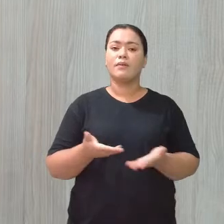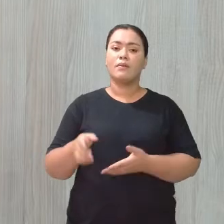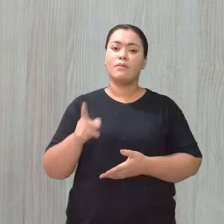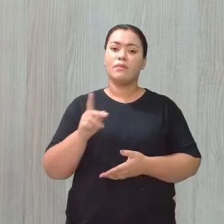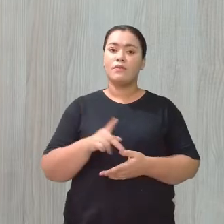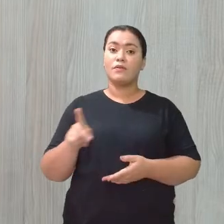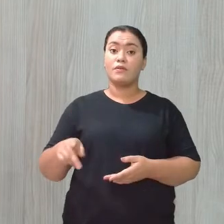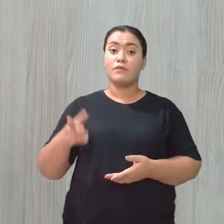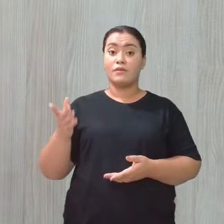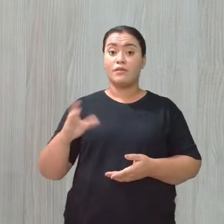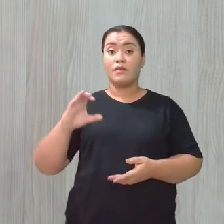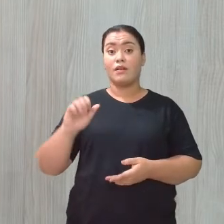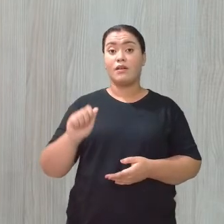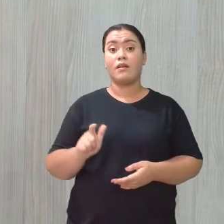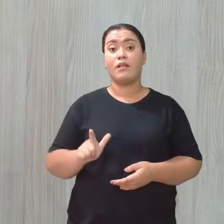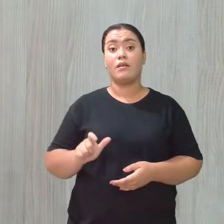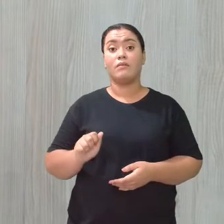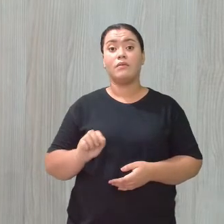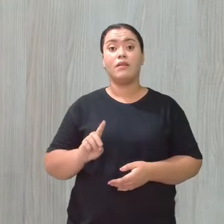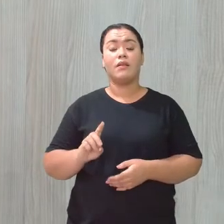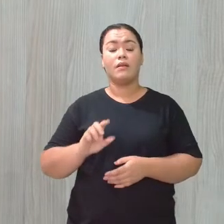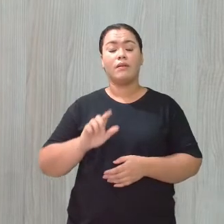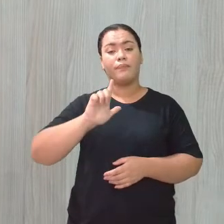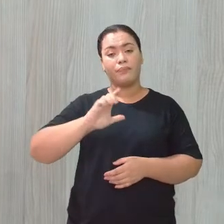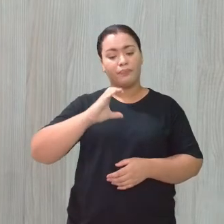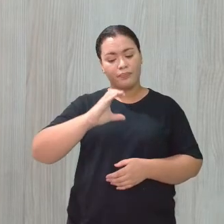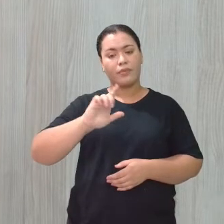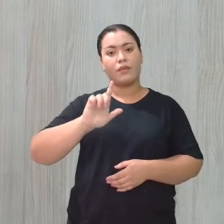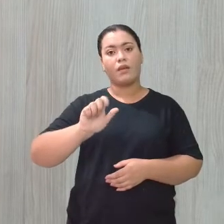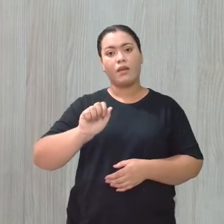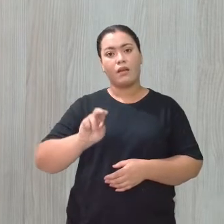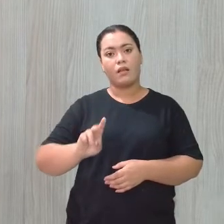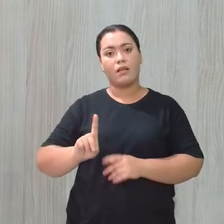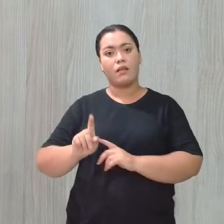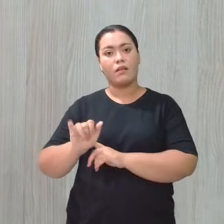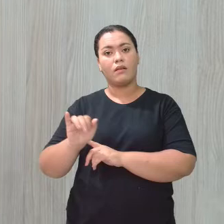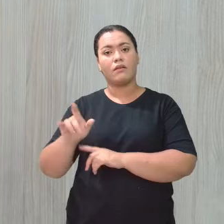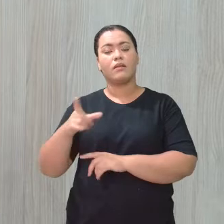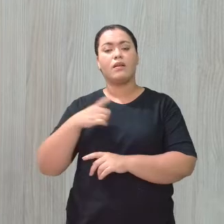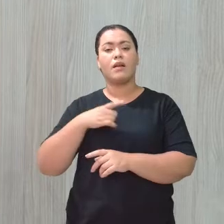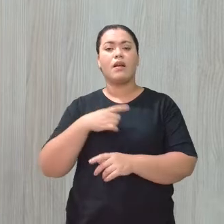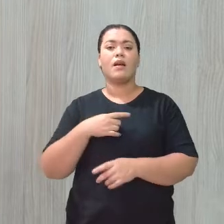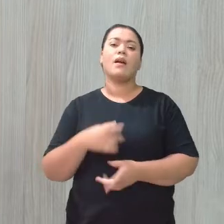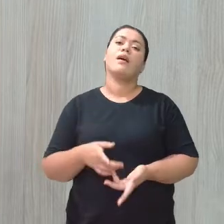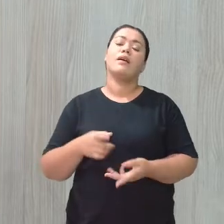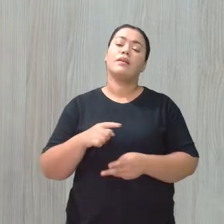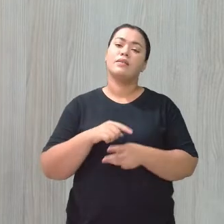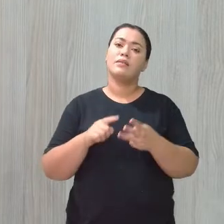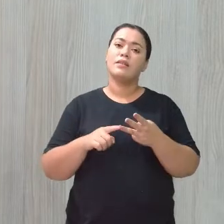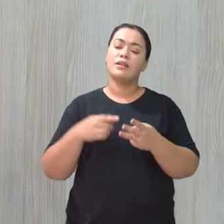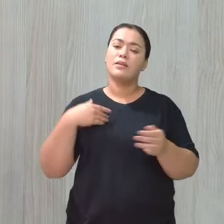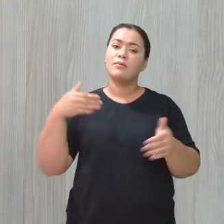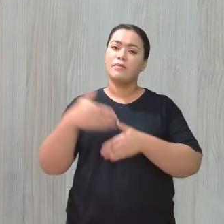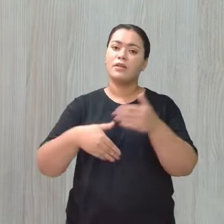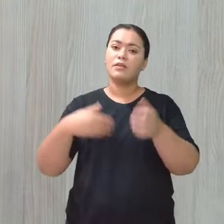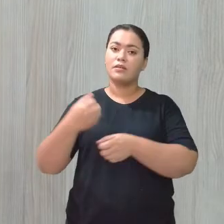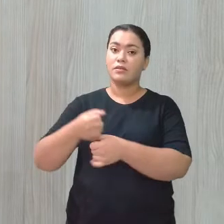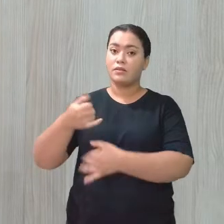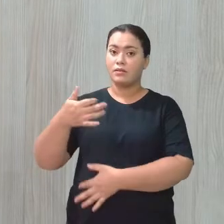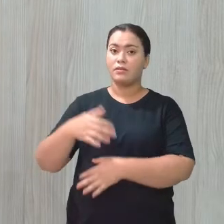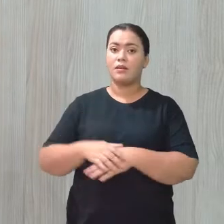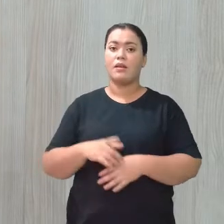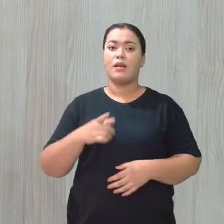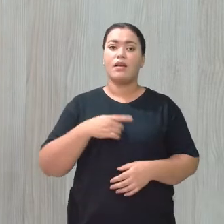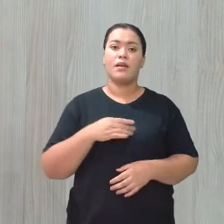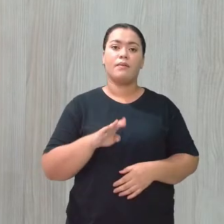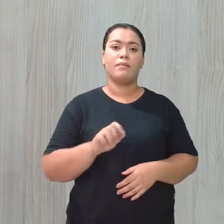3 alunas, né, interagindo bem conosco, viu, professora Cláudia? Lembrando aí os nomes, Beatriz, Clara